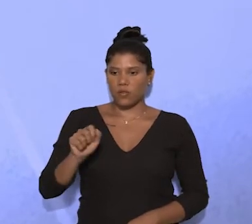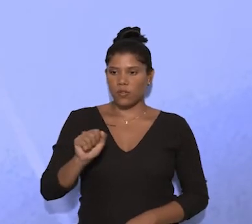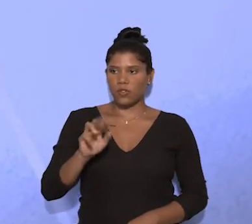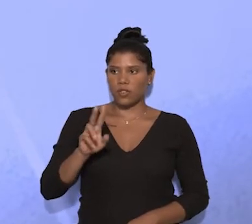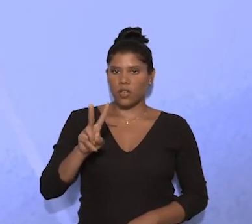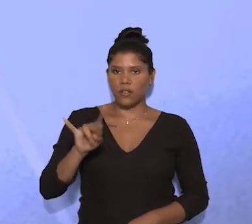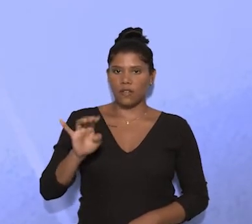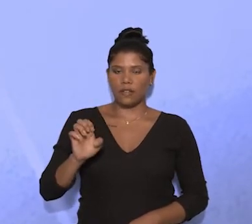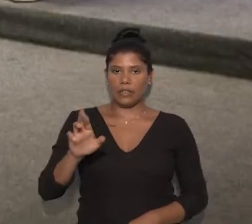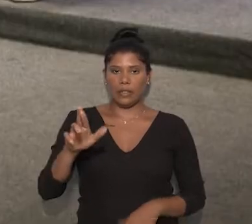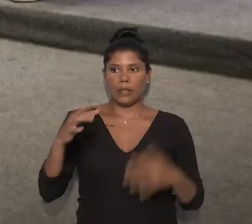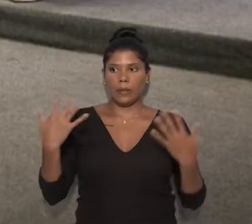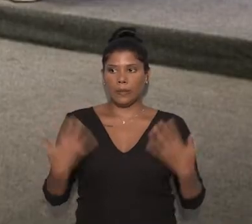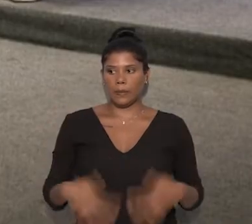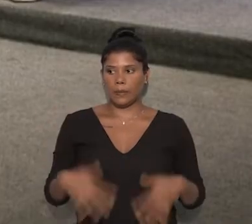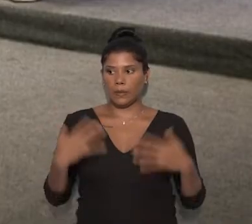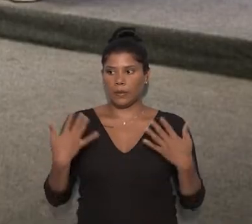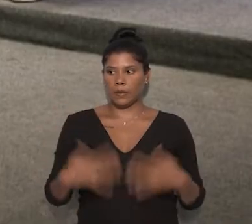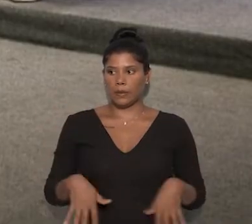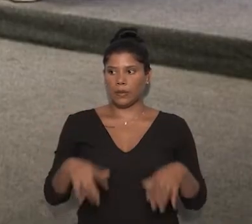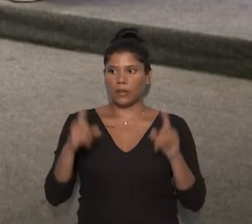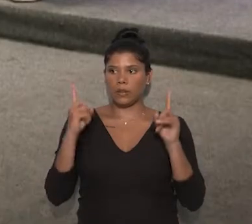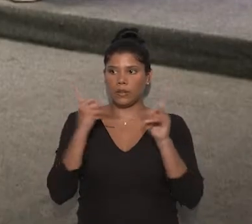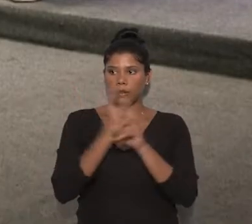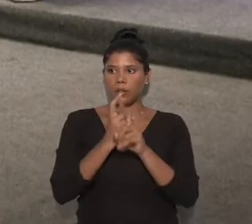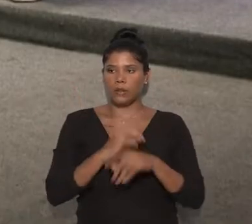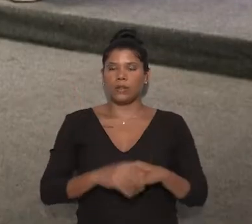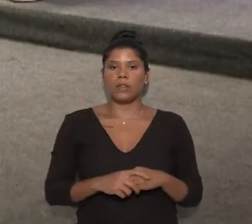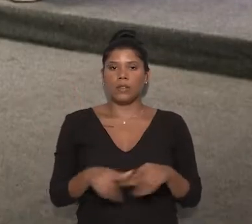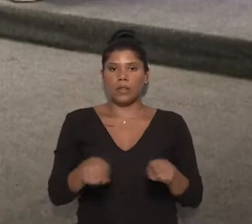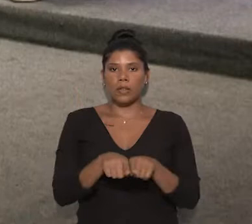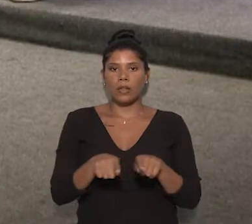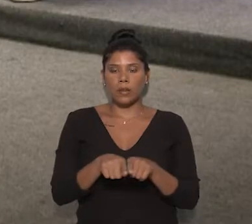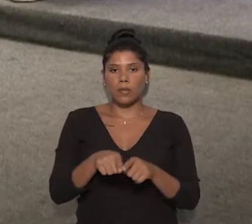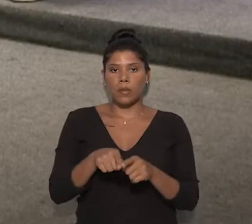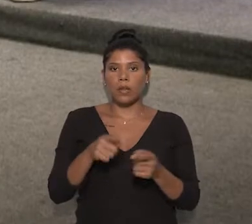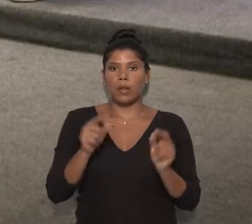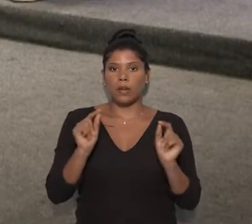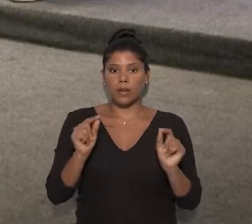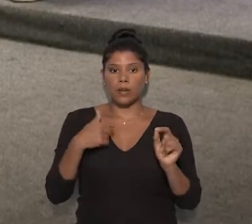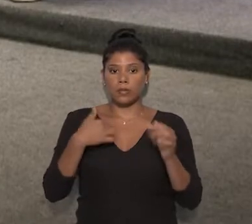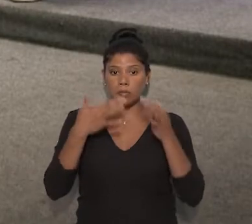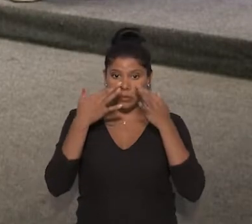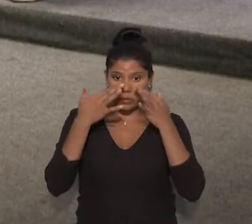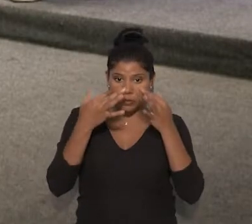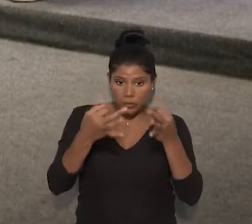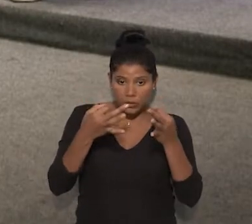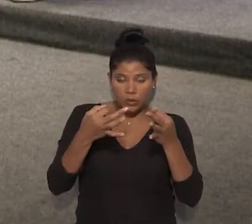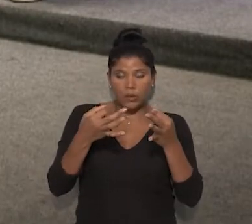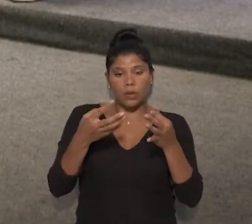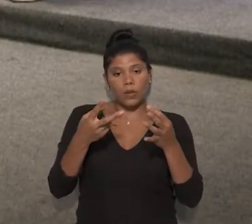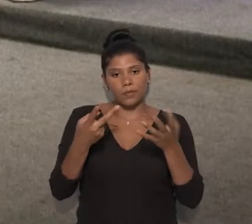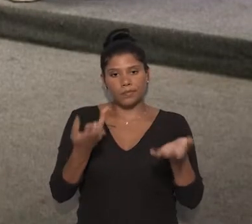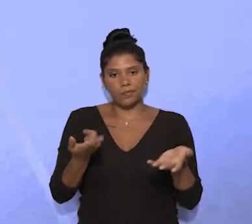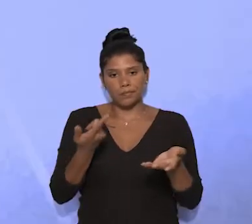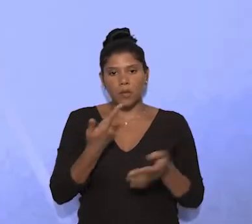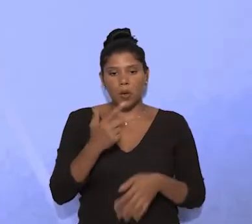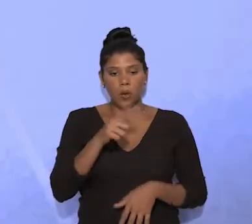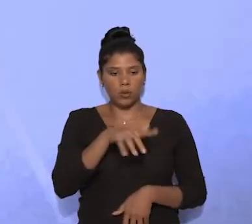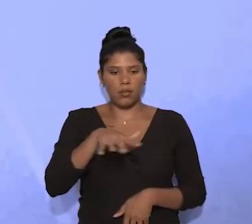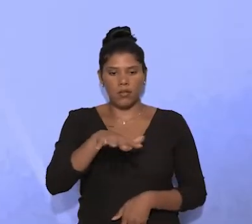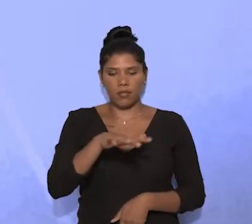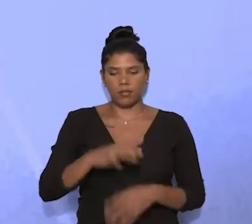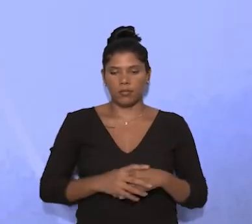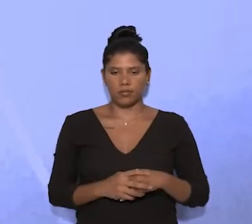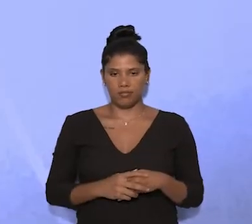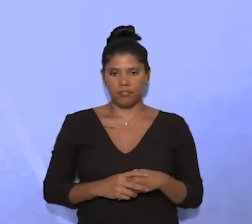Eu acho que foi a melhor partida do Samuel Xavier. Na marcação e obrigando ele a ter atenção na subida dele próprio, exatamente, Xavier. Porque era